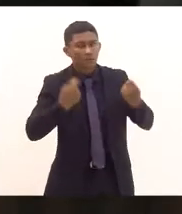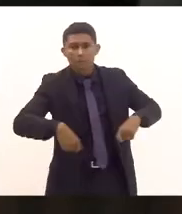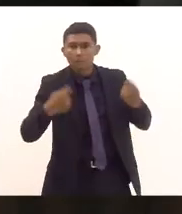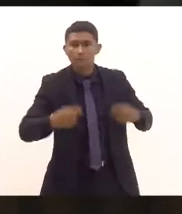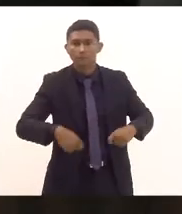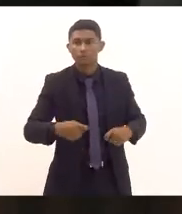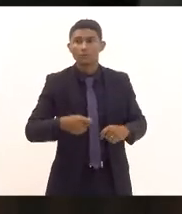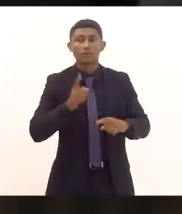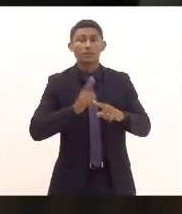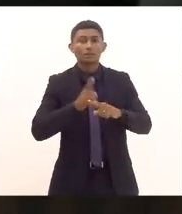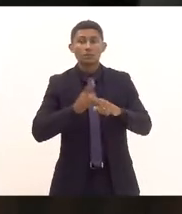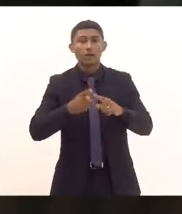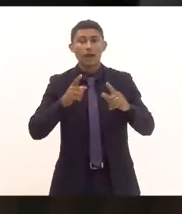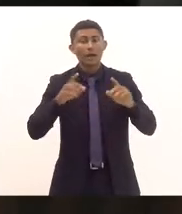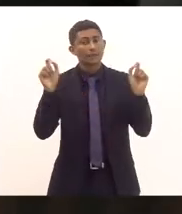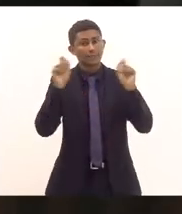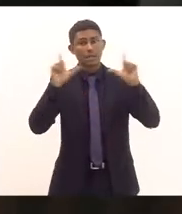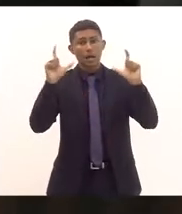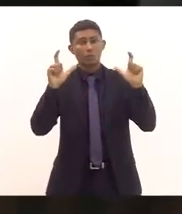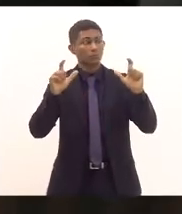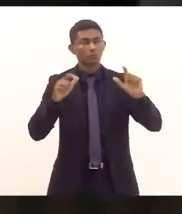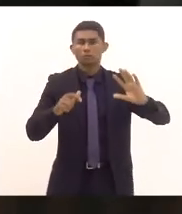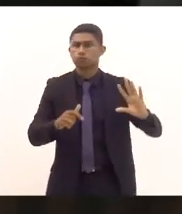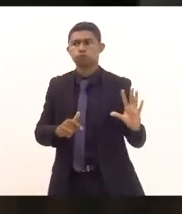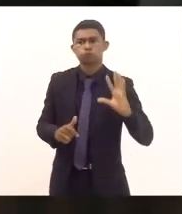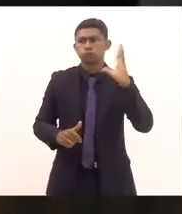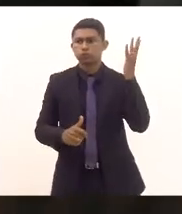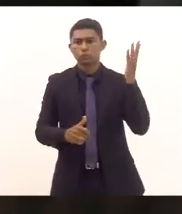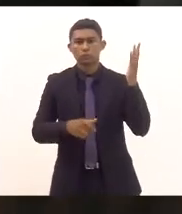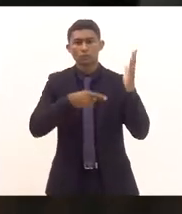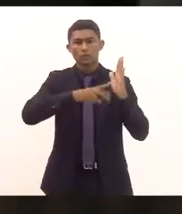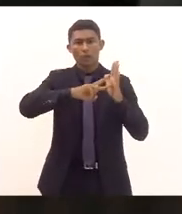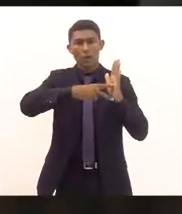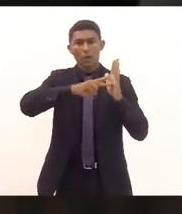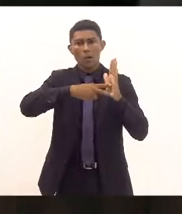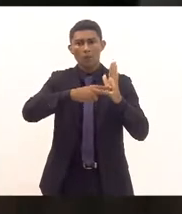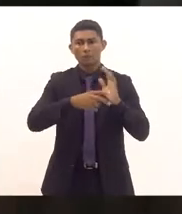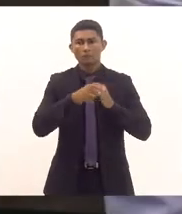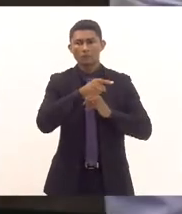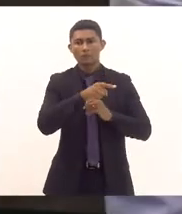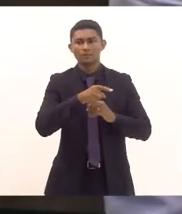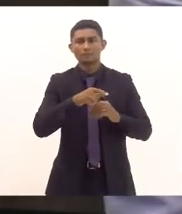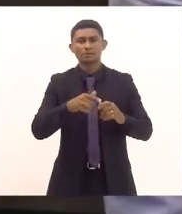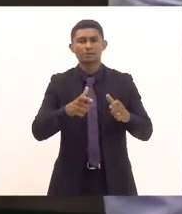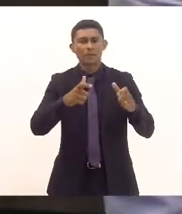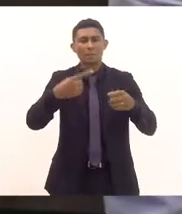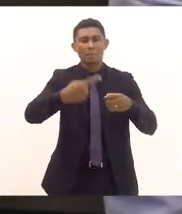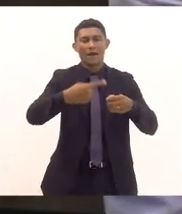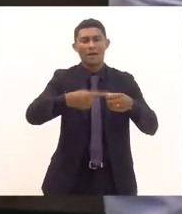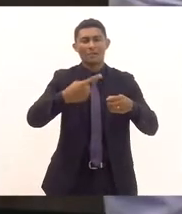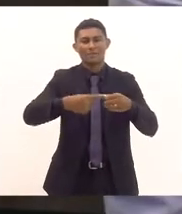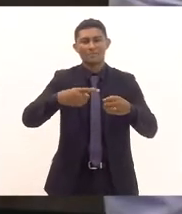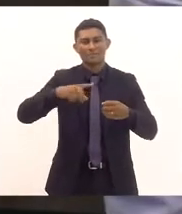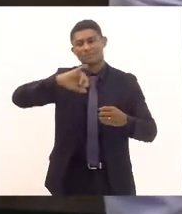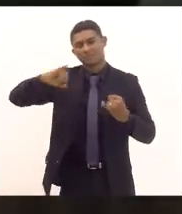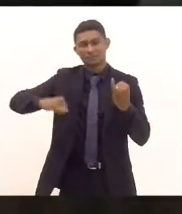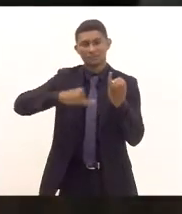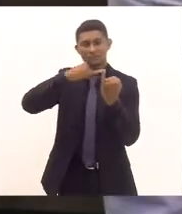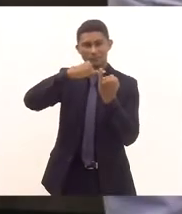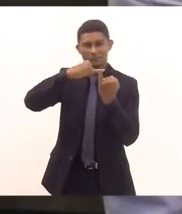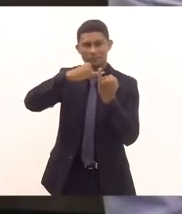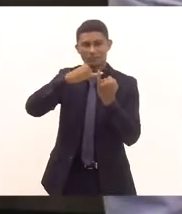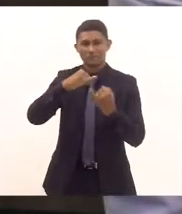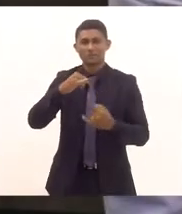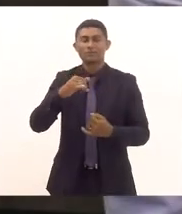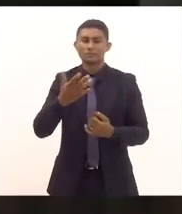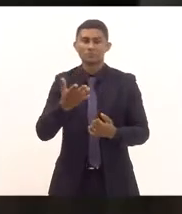porque uma coisa dessa que aconteceu em um condomínio ali nos Jesuítas possa longo